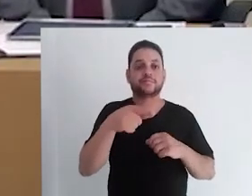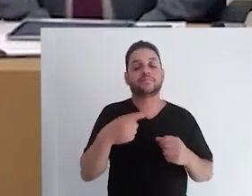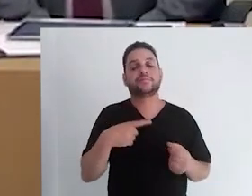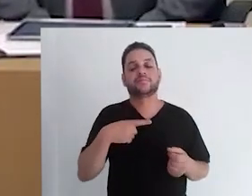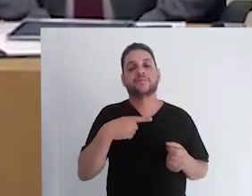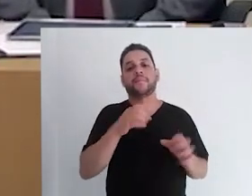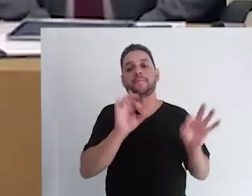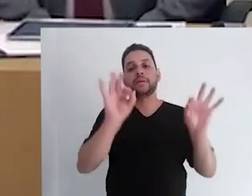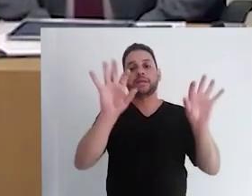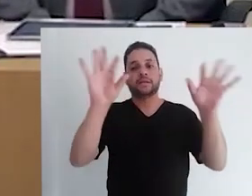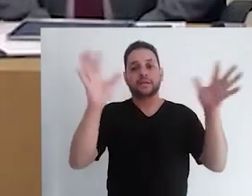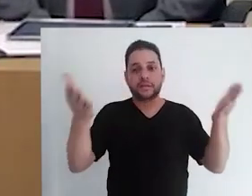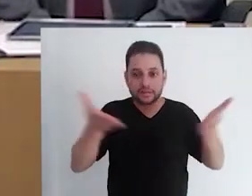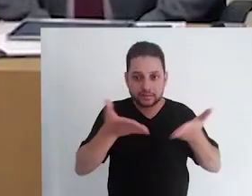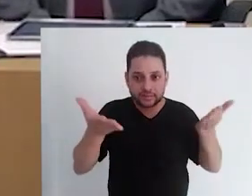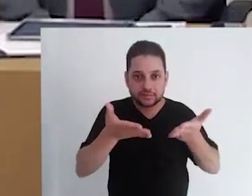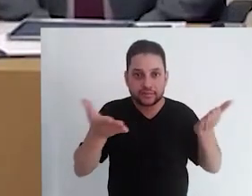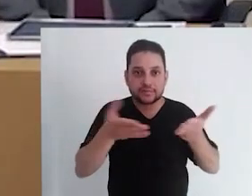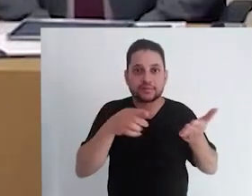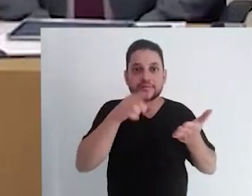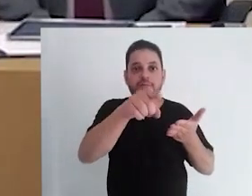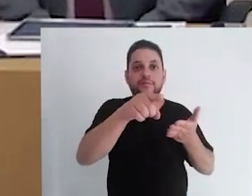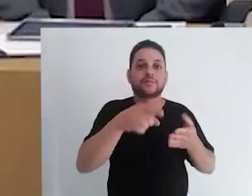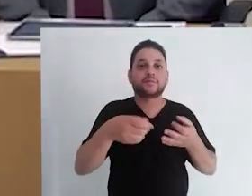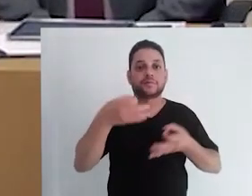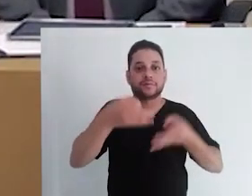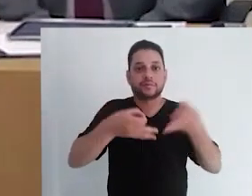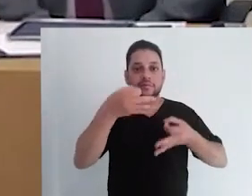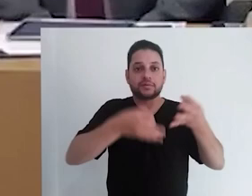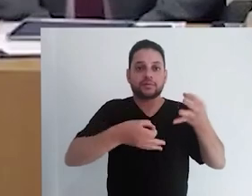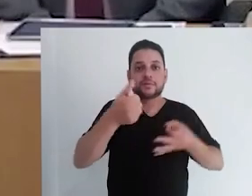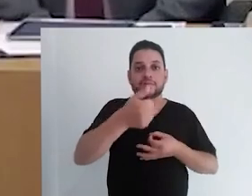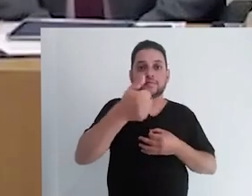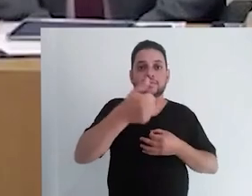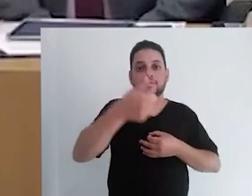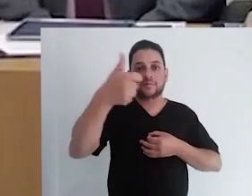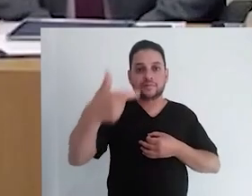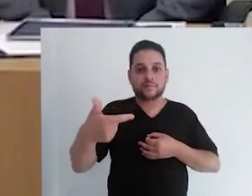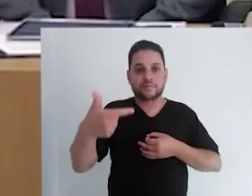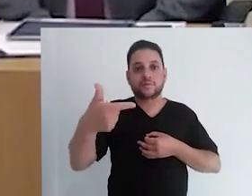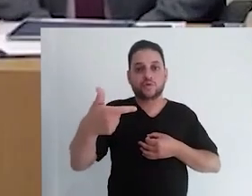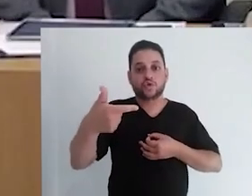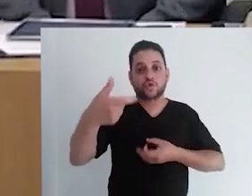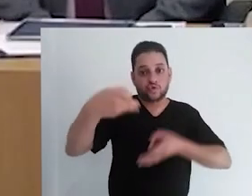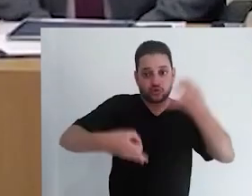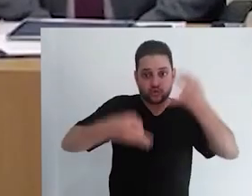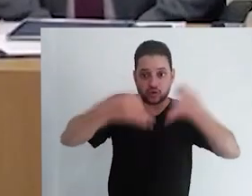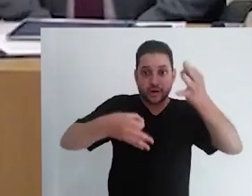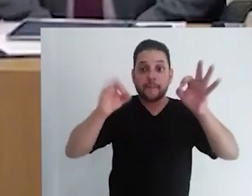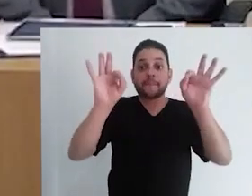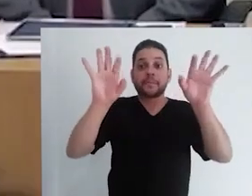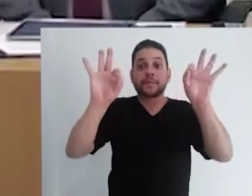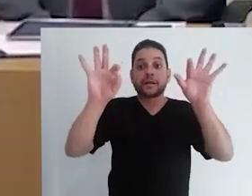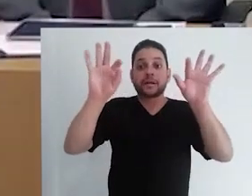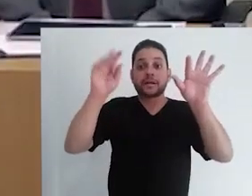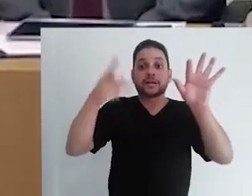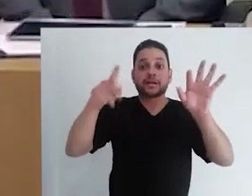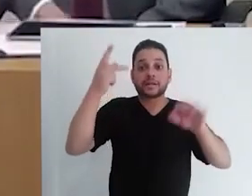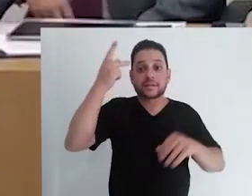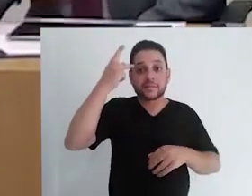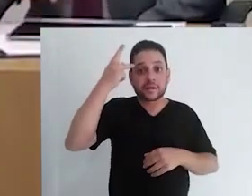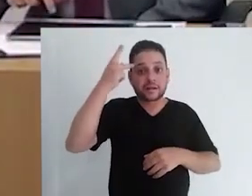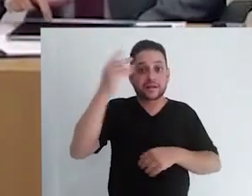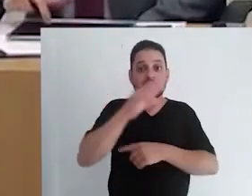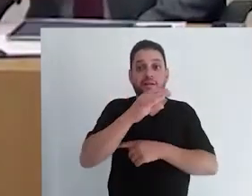Especializada, e atualmente exerce a jurisdição da 12ª Vara do Juizado Especial de São Paulo e é coordenadora da Divisão Médica